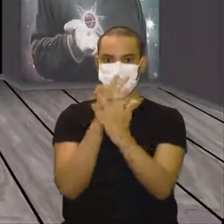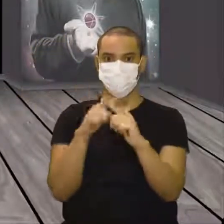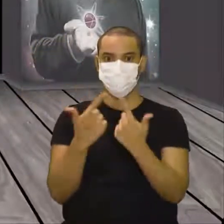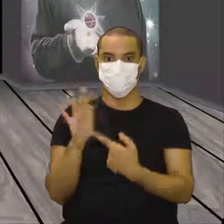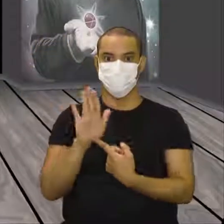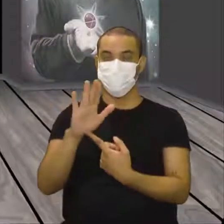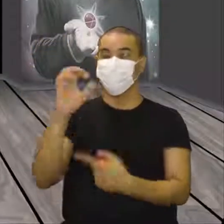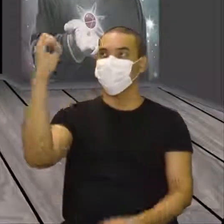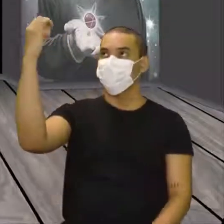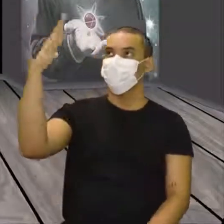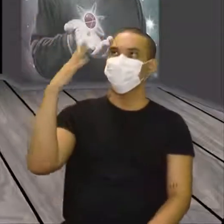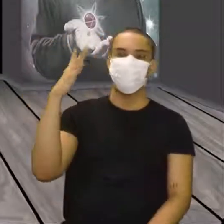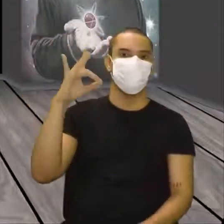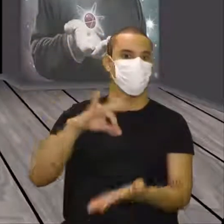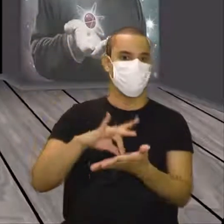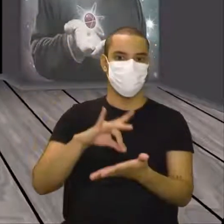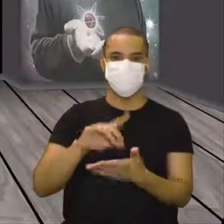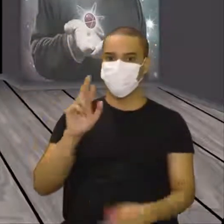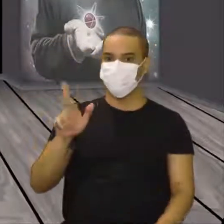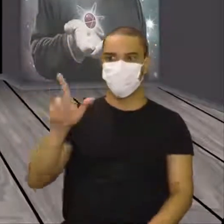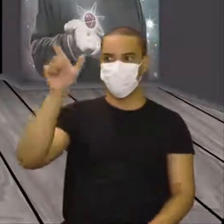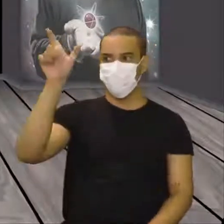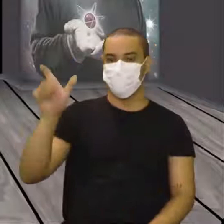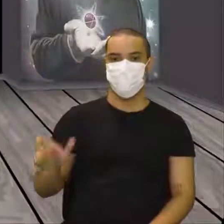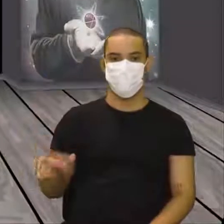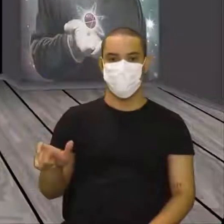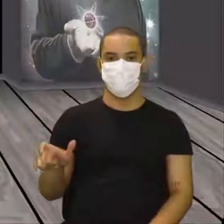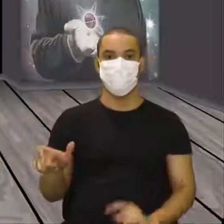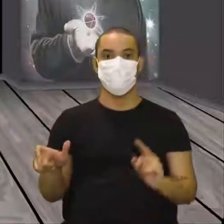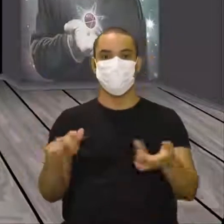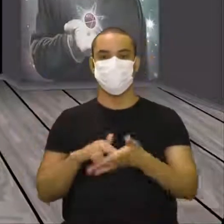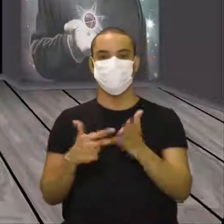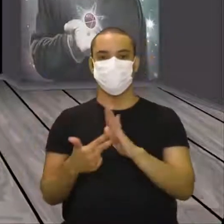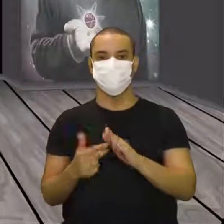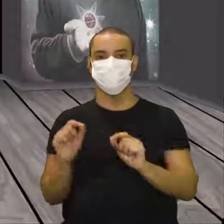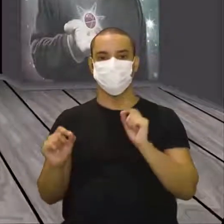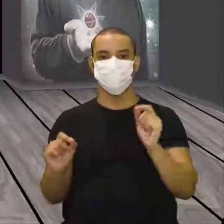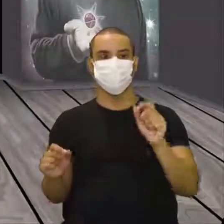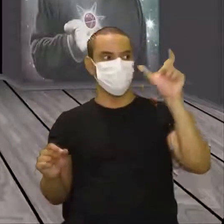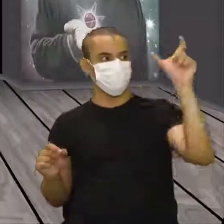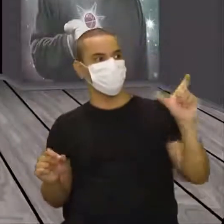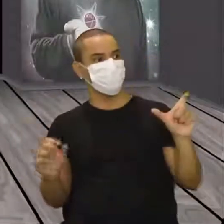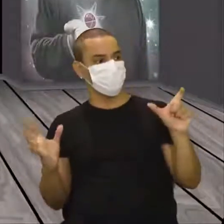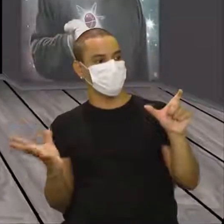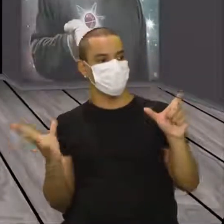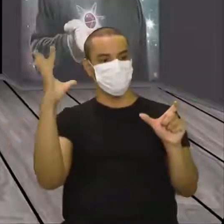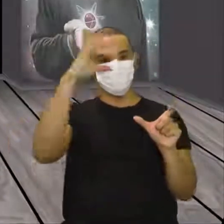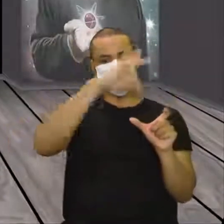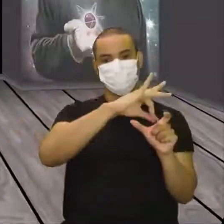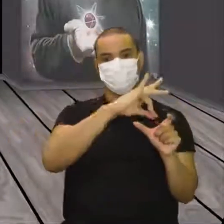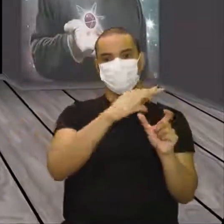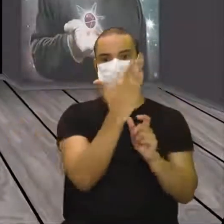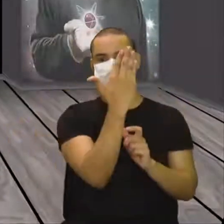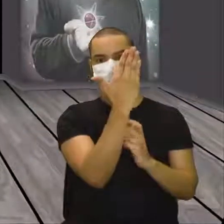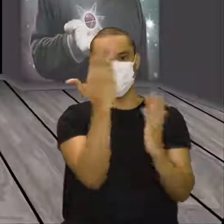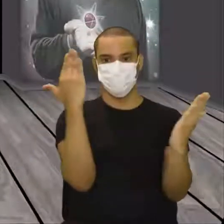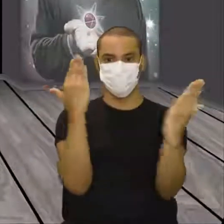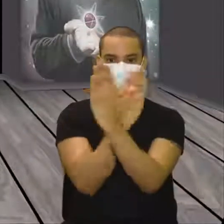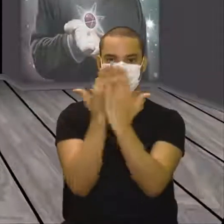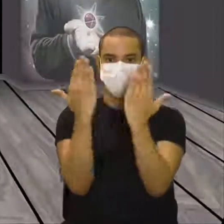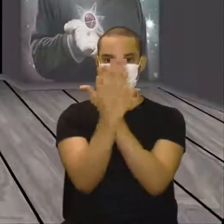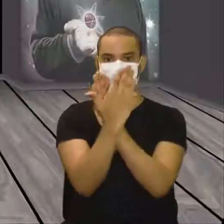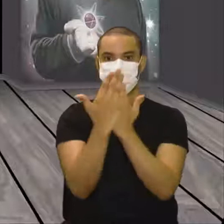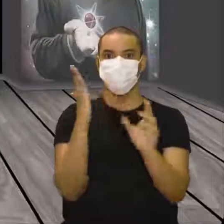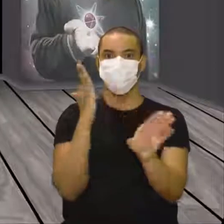o reflexo. Na realidade, não era a pessoa, mas era o reflexo da mulher que aparecia e depois era sobreposto ali